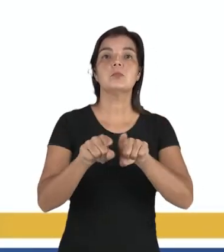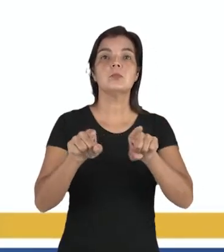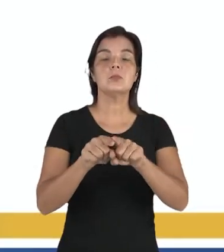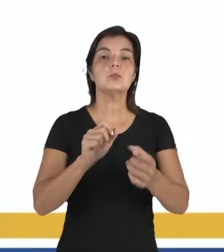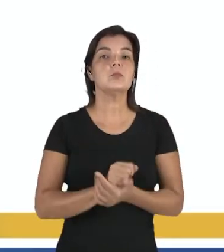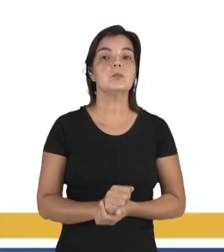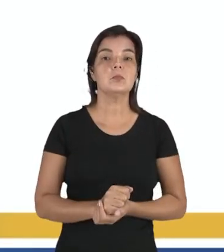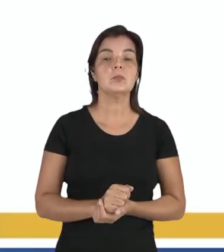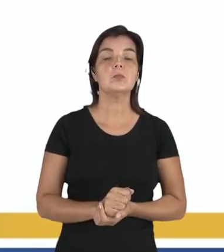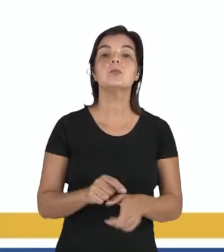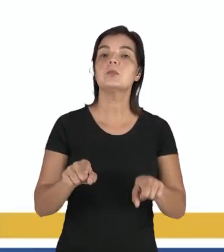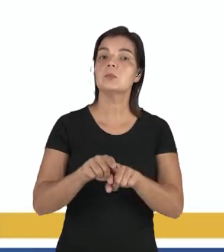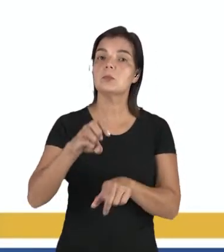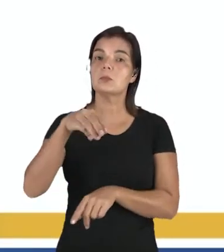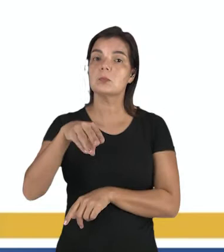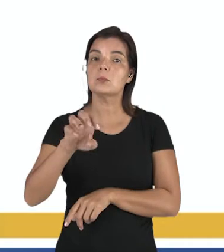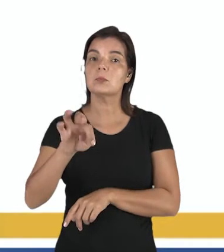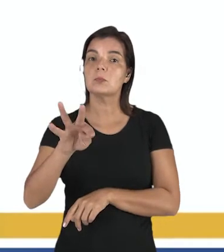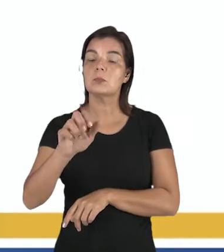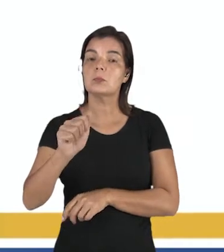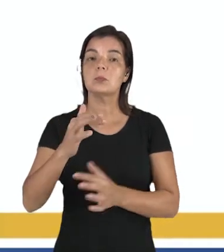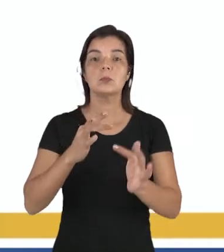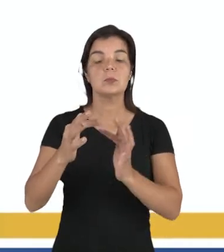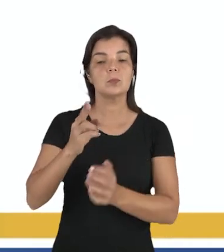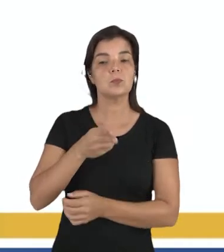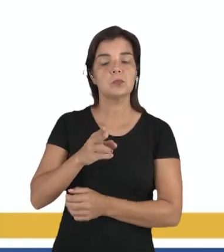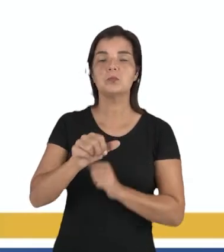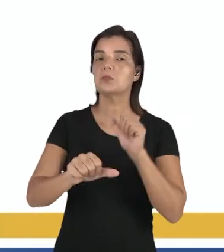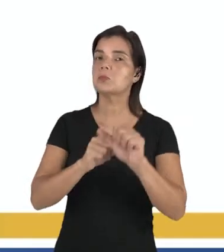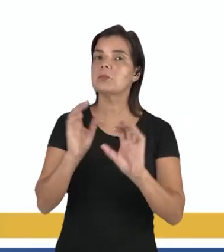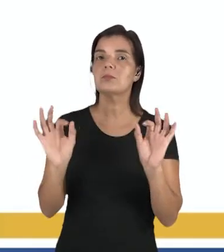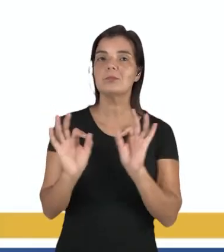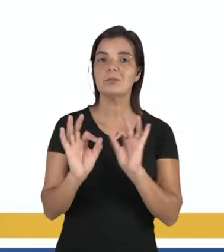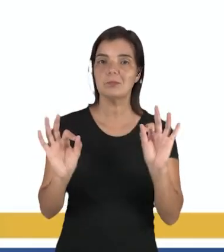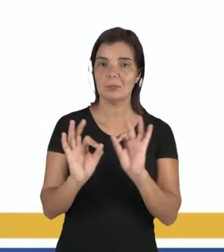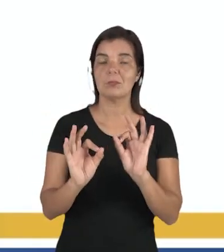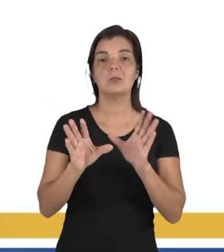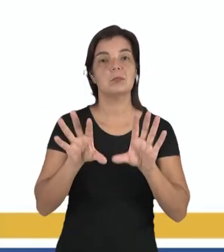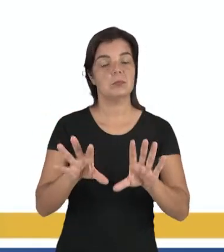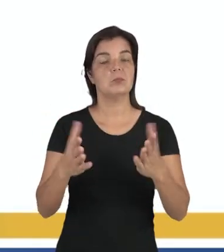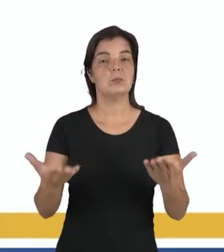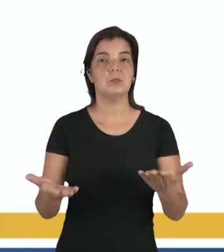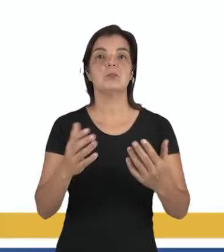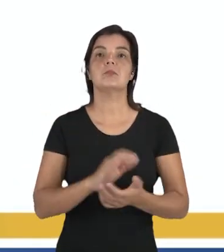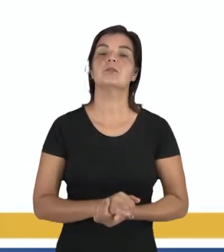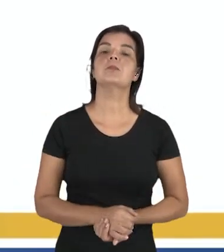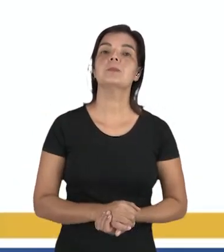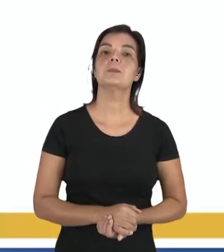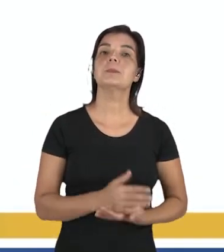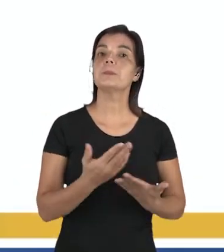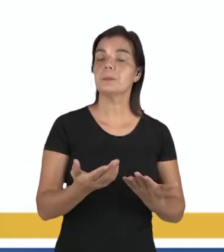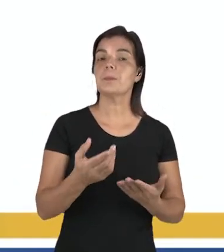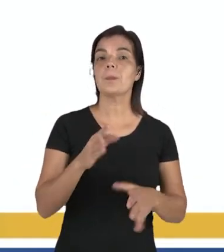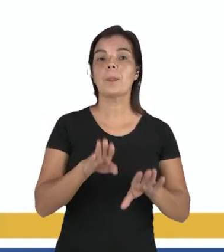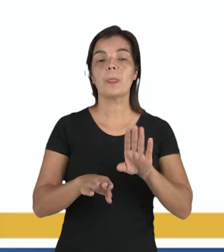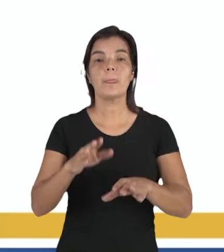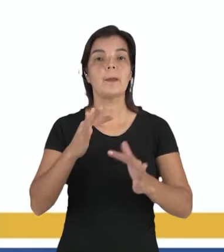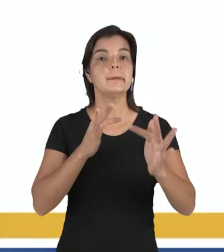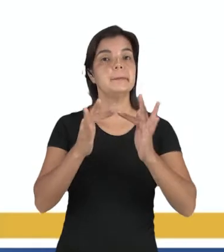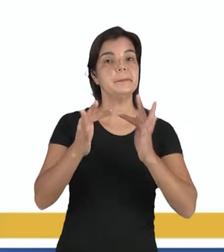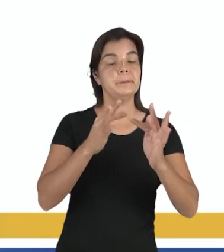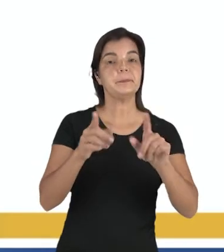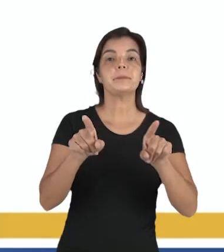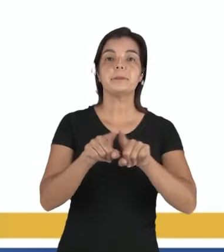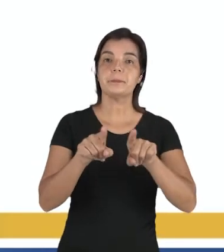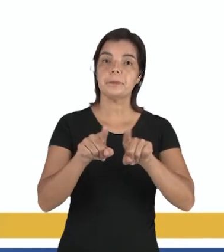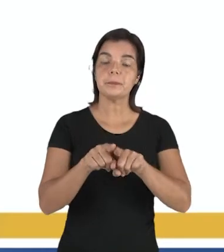as coisas da metafísica é o ser, aquilo que é fixo, que não muda, aquilo que é sem mudar. Então, de acordo com a física e